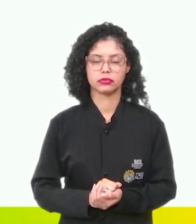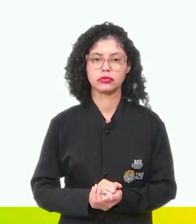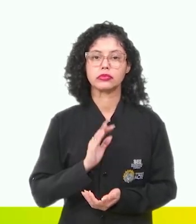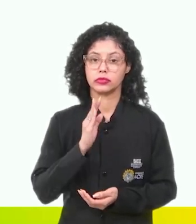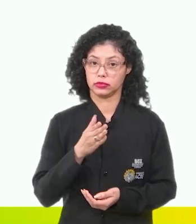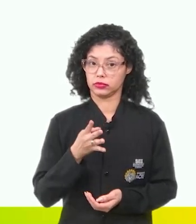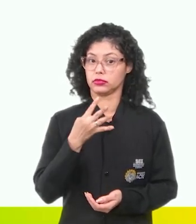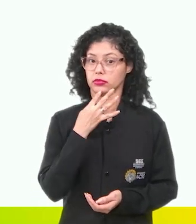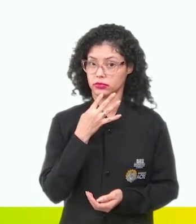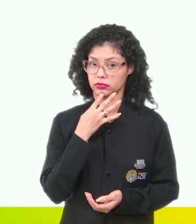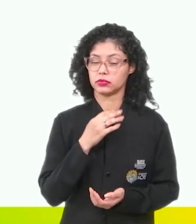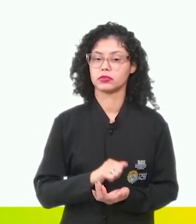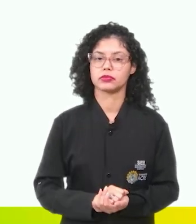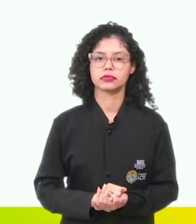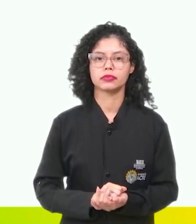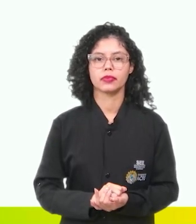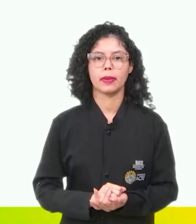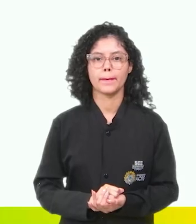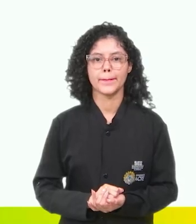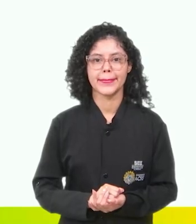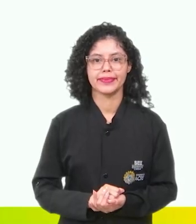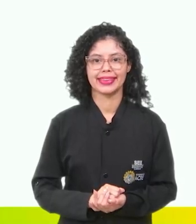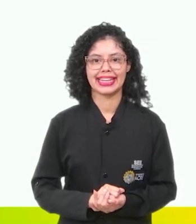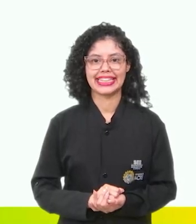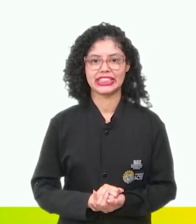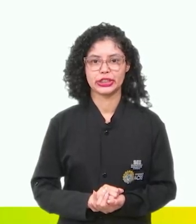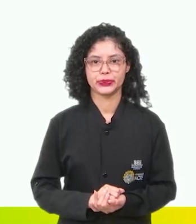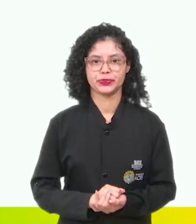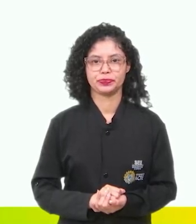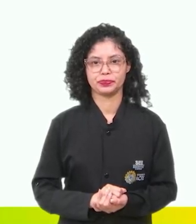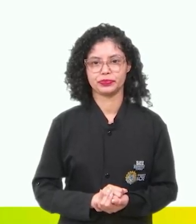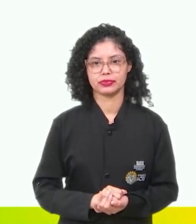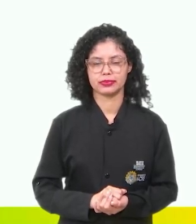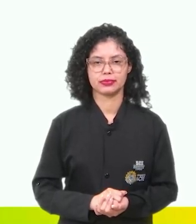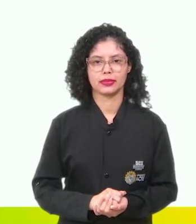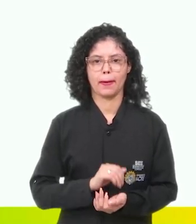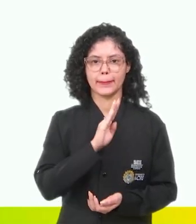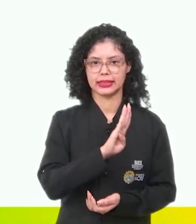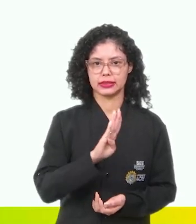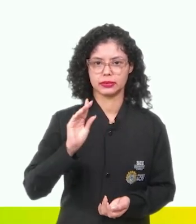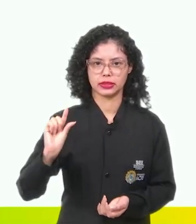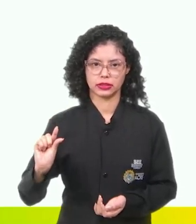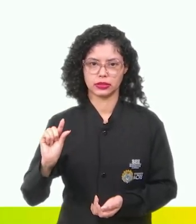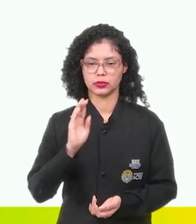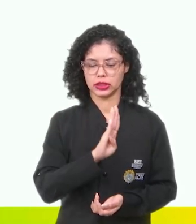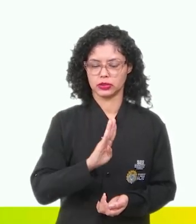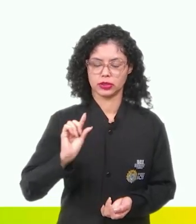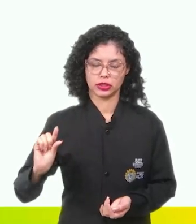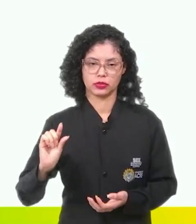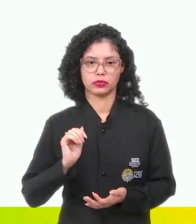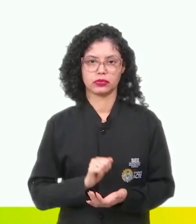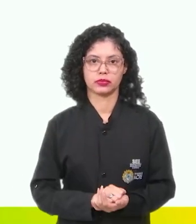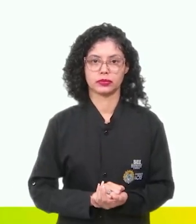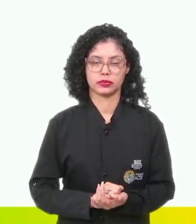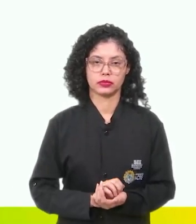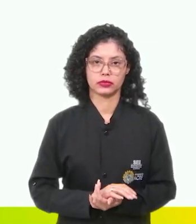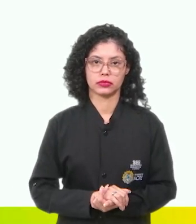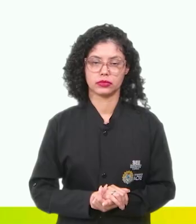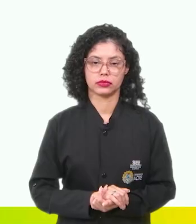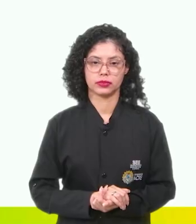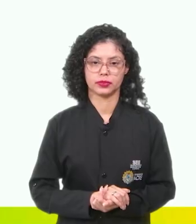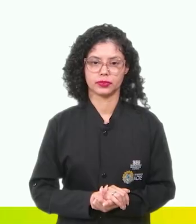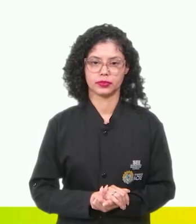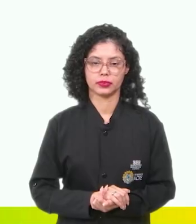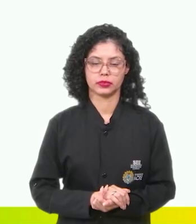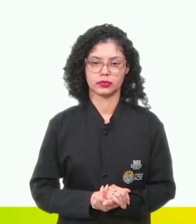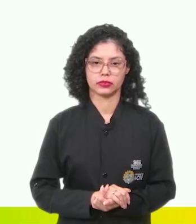estão craque nisso. Bezão, bezão, bezão, bezinho, bezão, bezinho e bezinho,